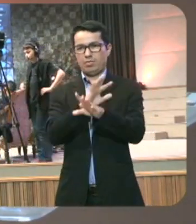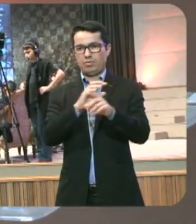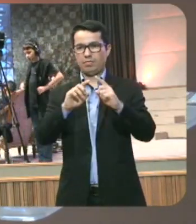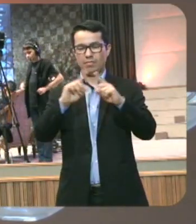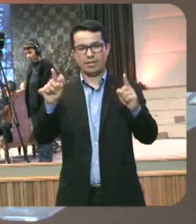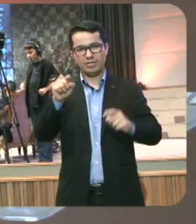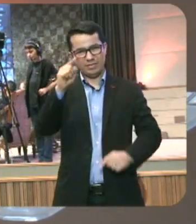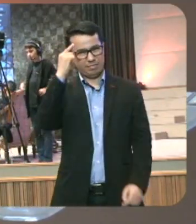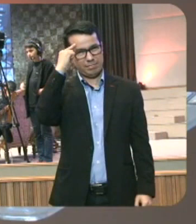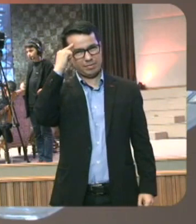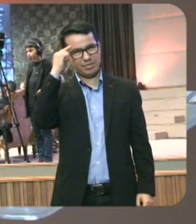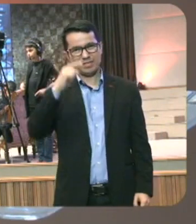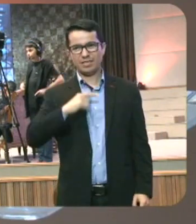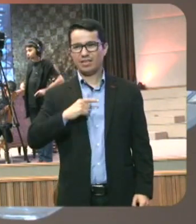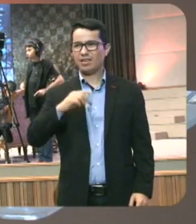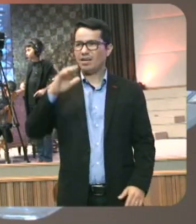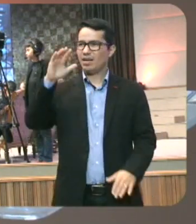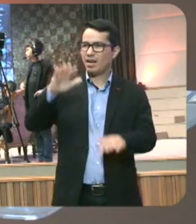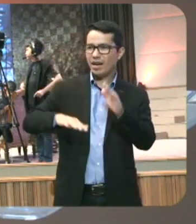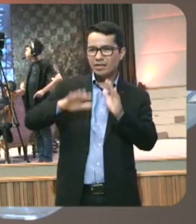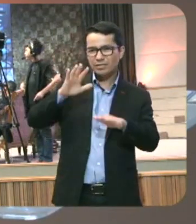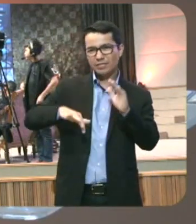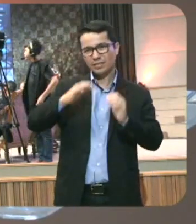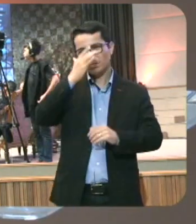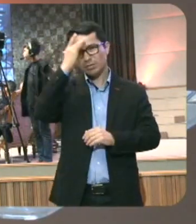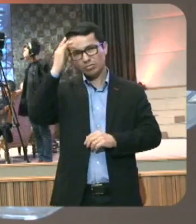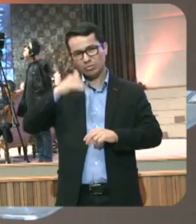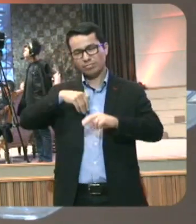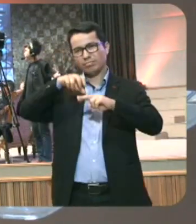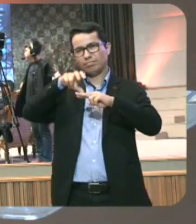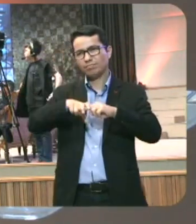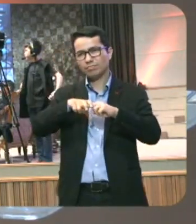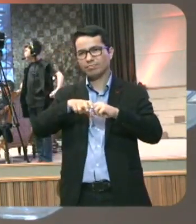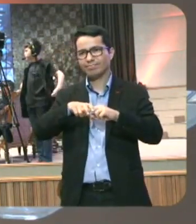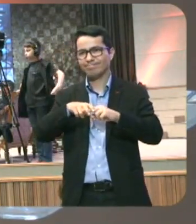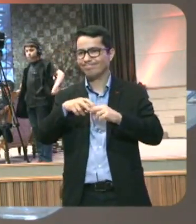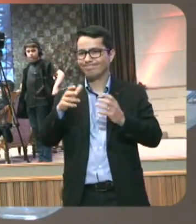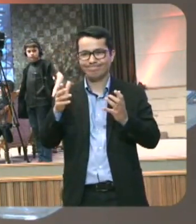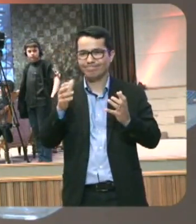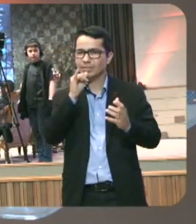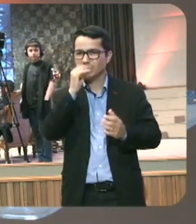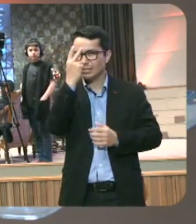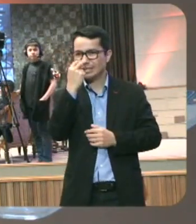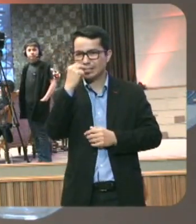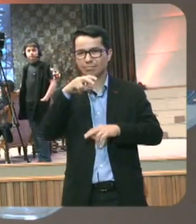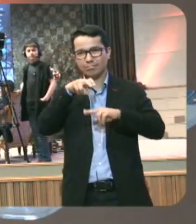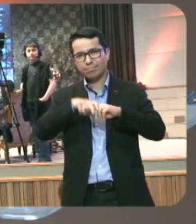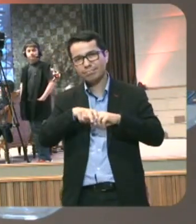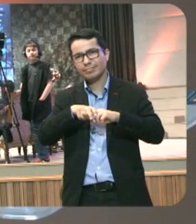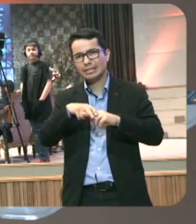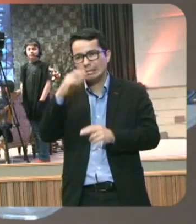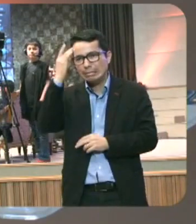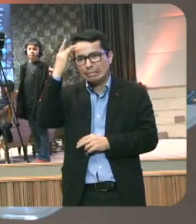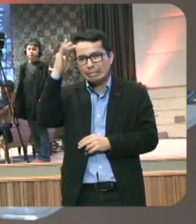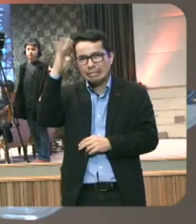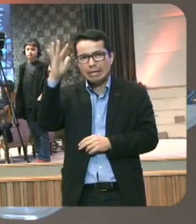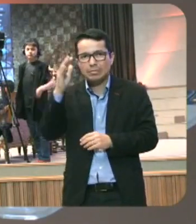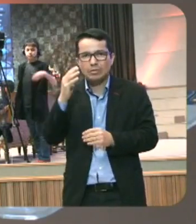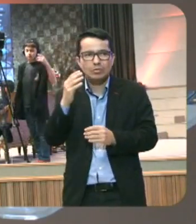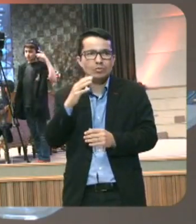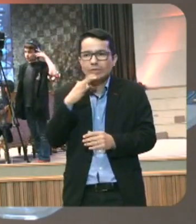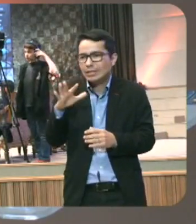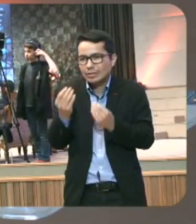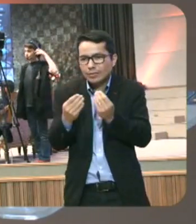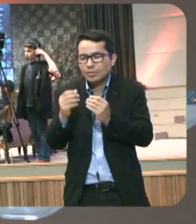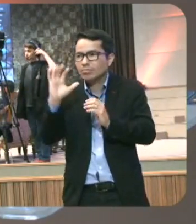Mas daí, às vezes, perde tanto do que está acontecendo aqui. Eu, por exemplo, quando venho no Natal Aleluia, né, e